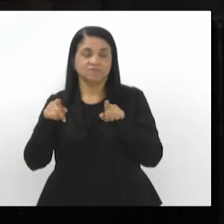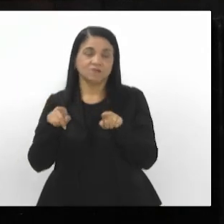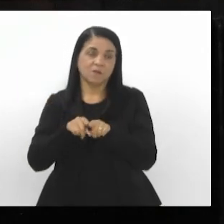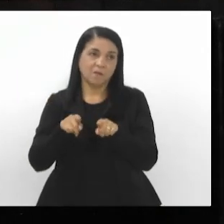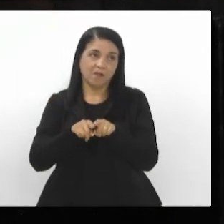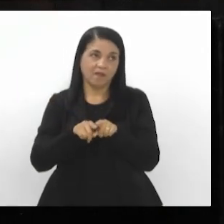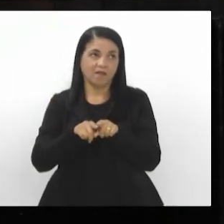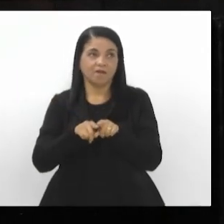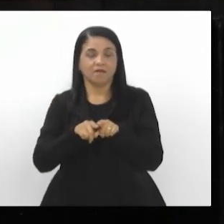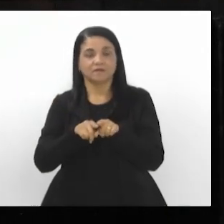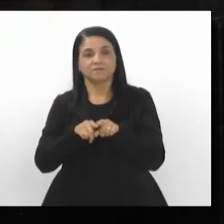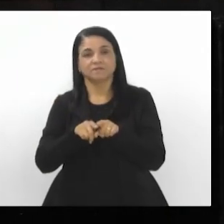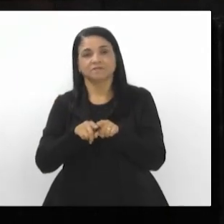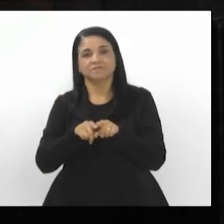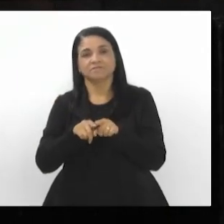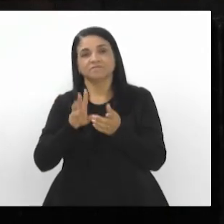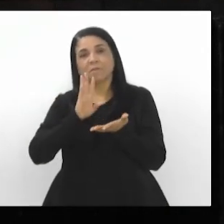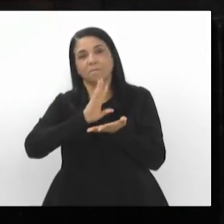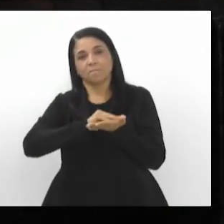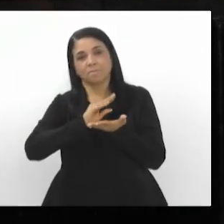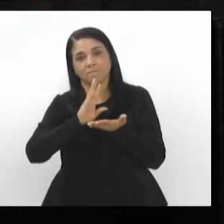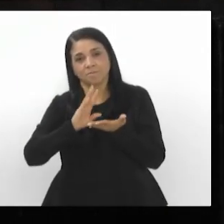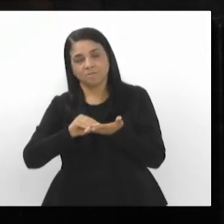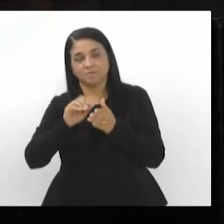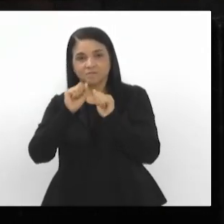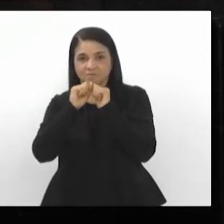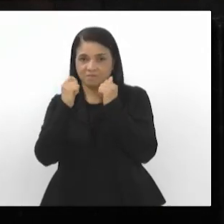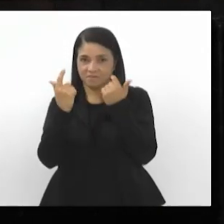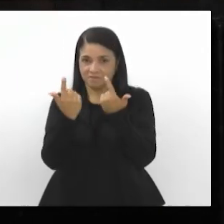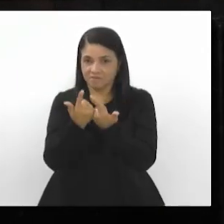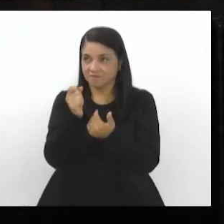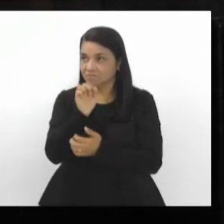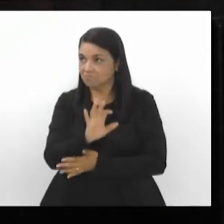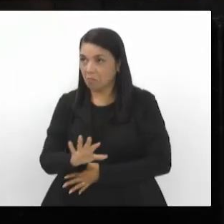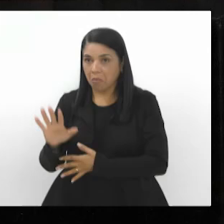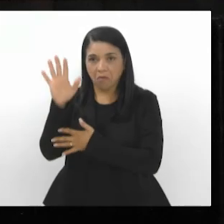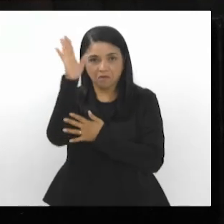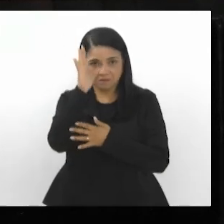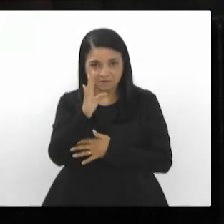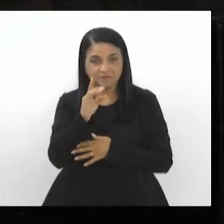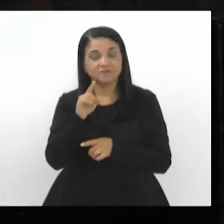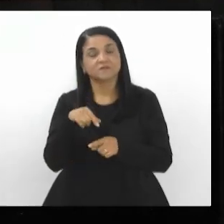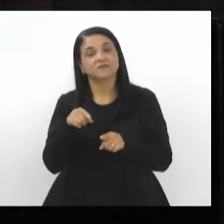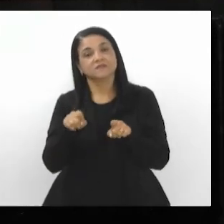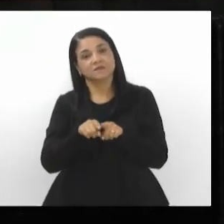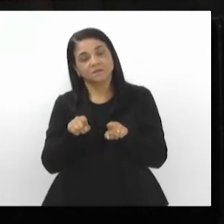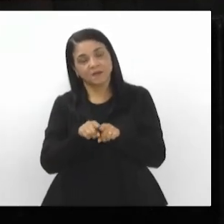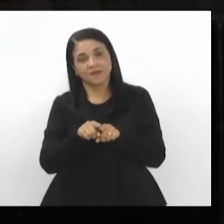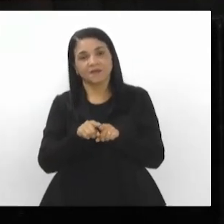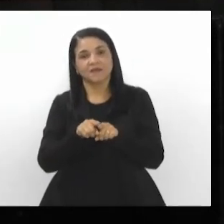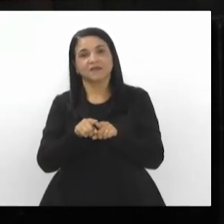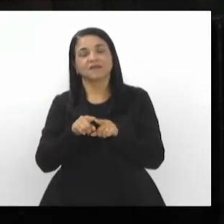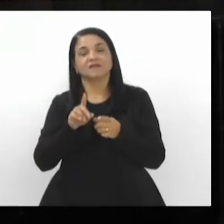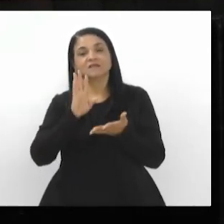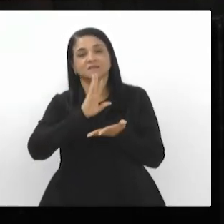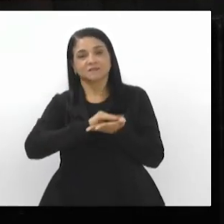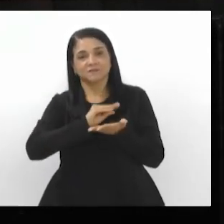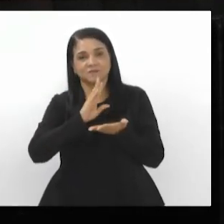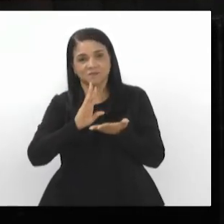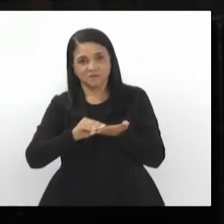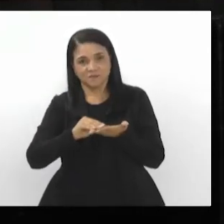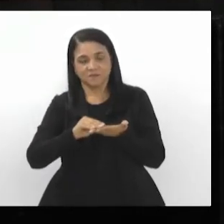seja nas pautas das assembleias legislativas, quer sejam nas